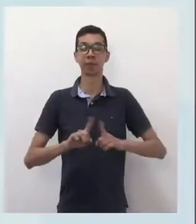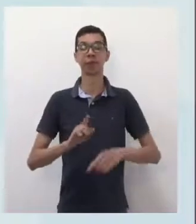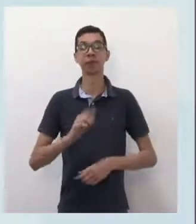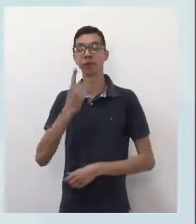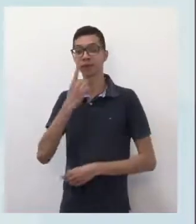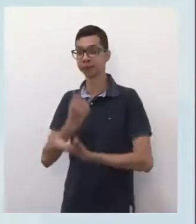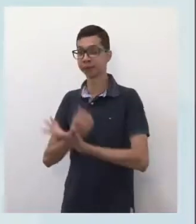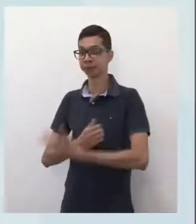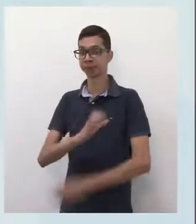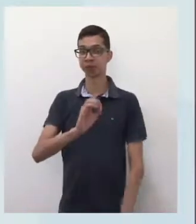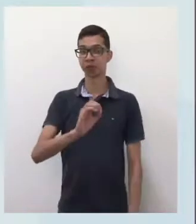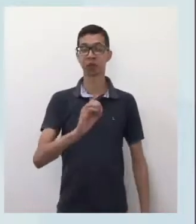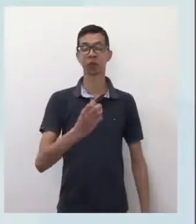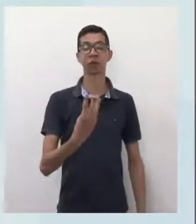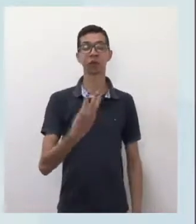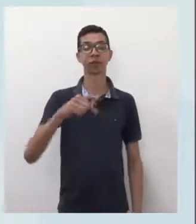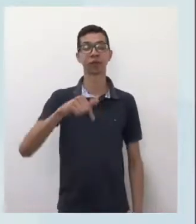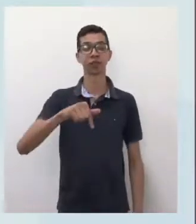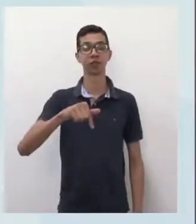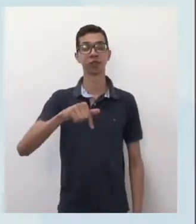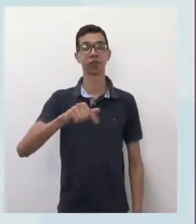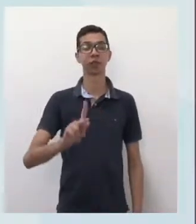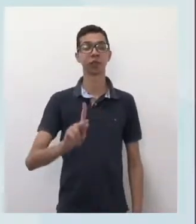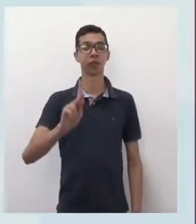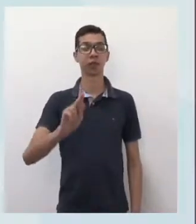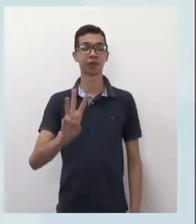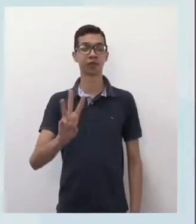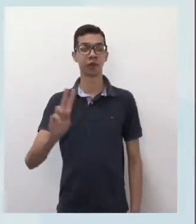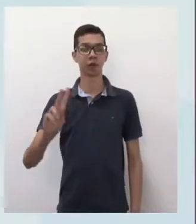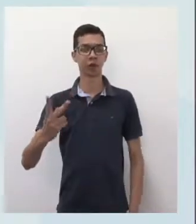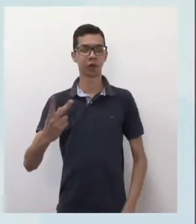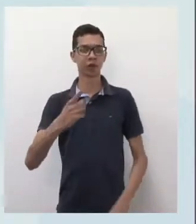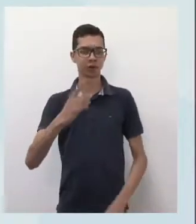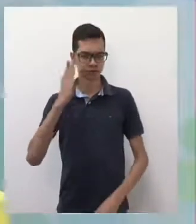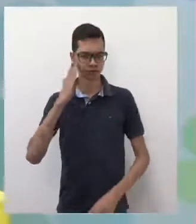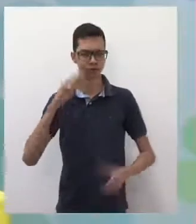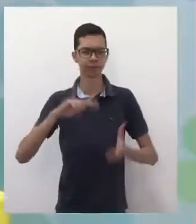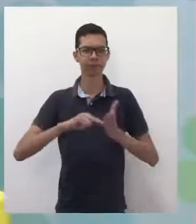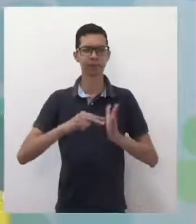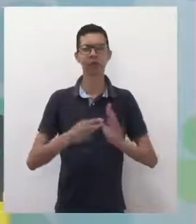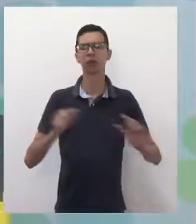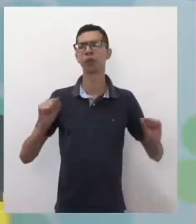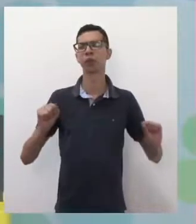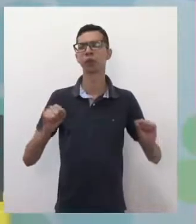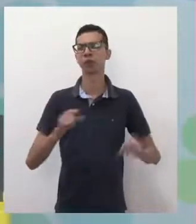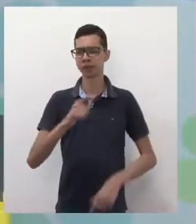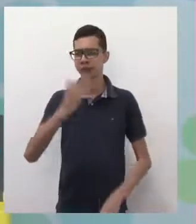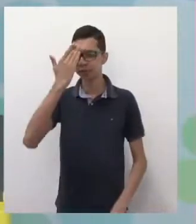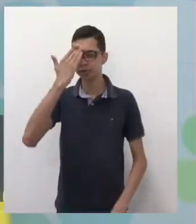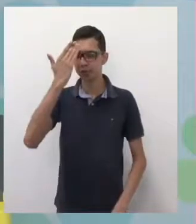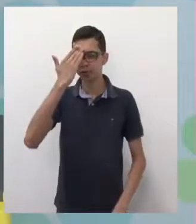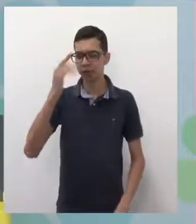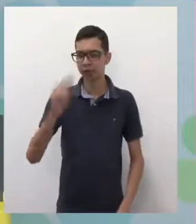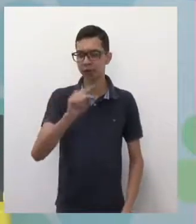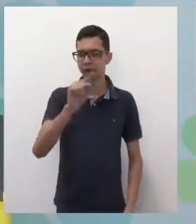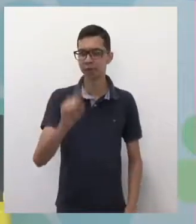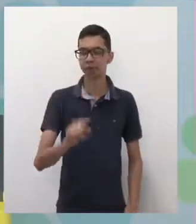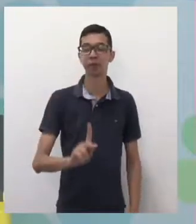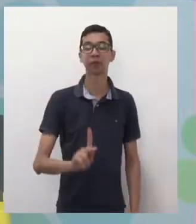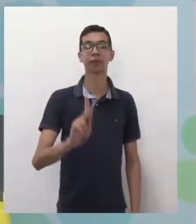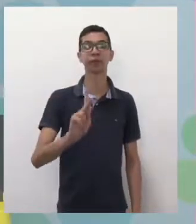0,37 kWh. Você sabe o que é isso? Você sabe o que é